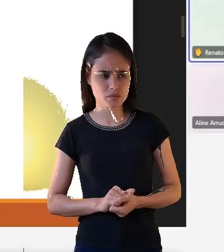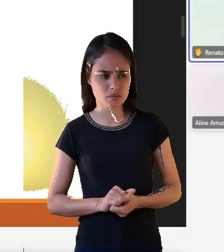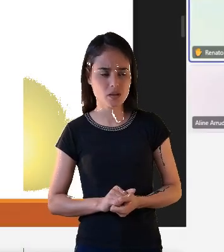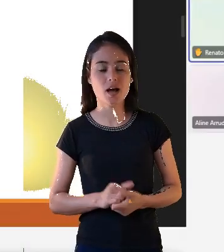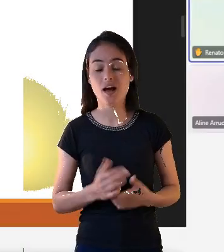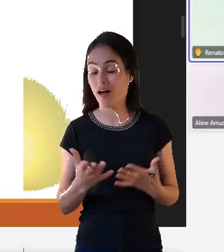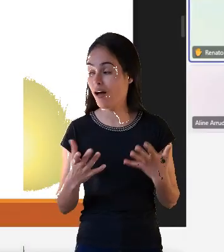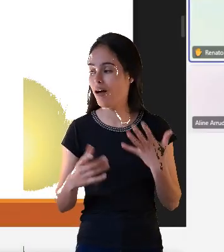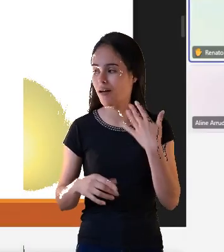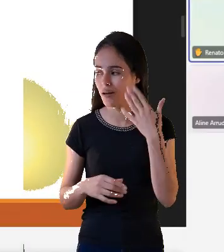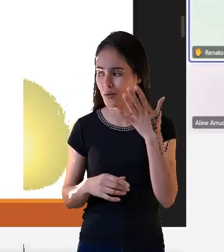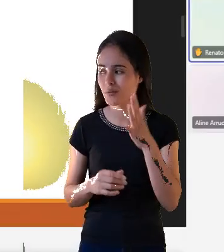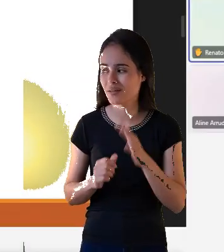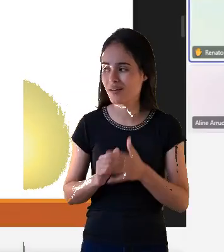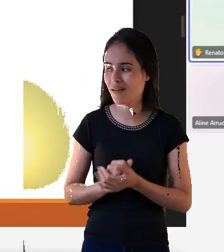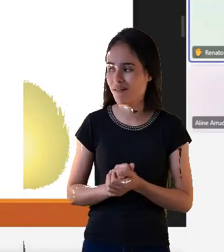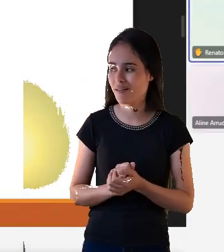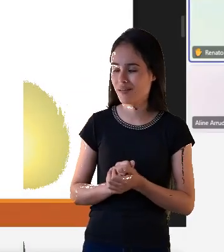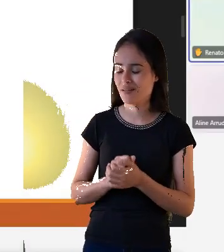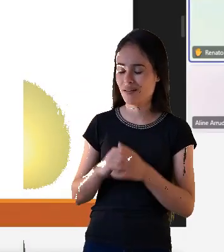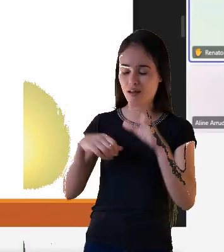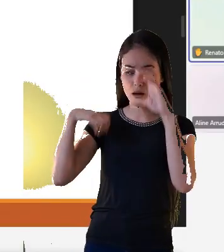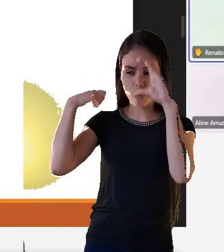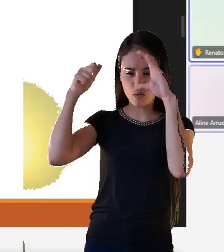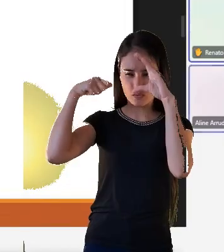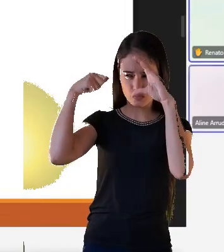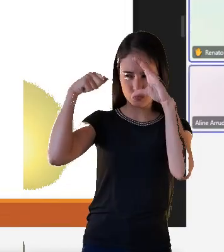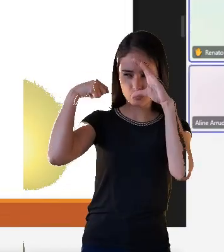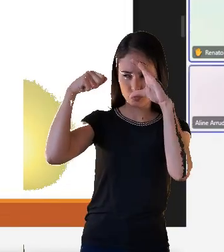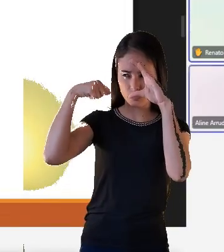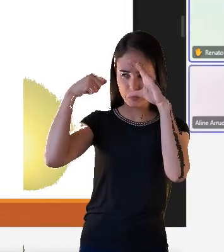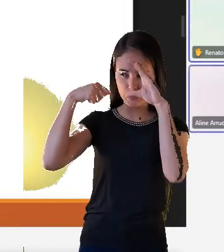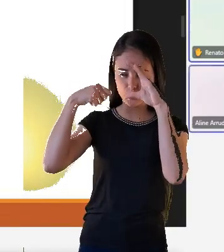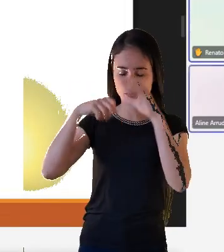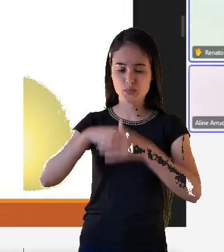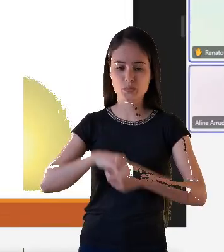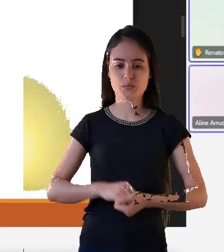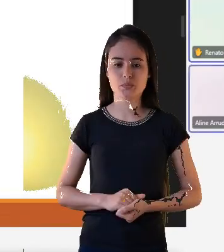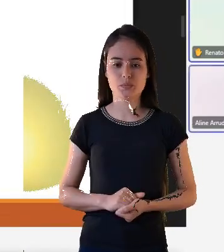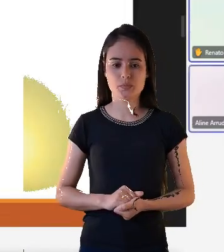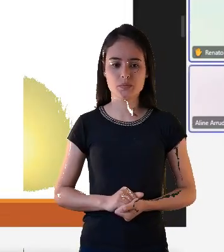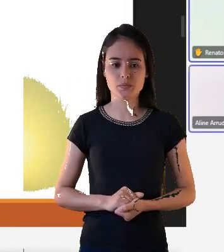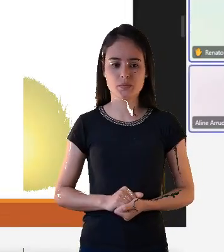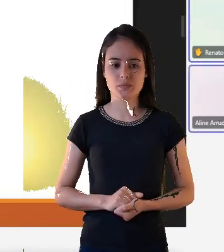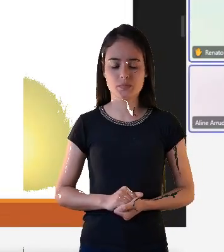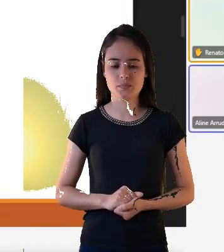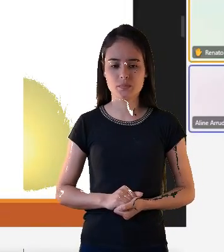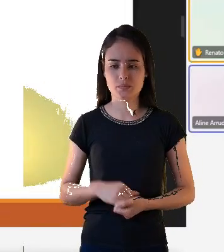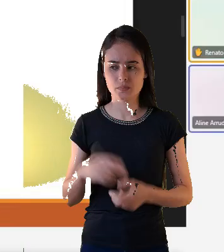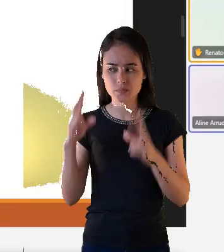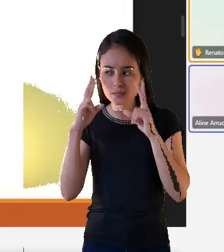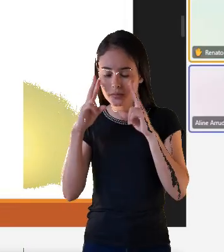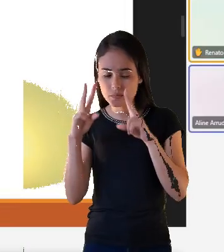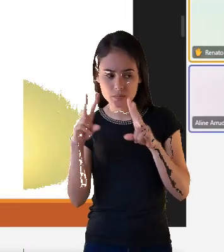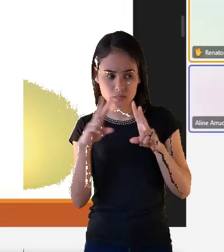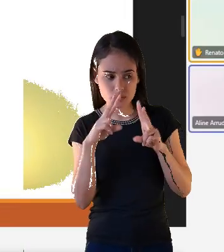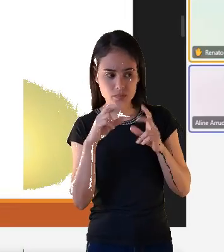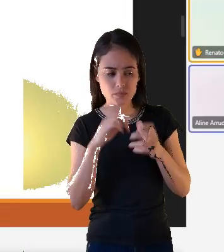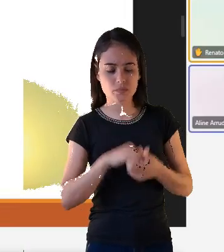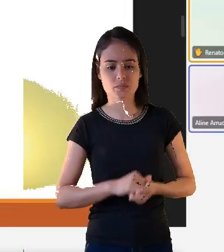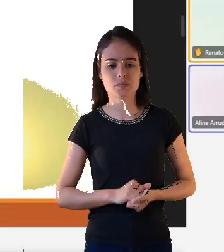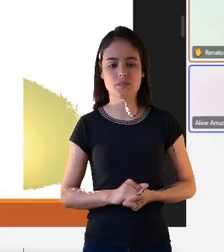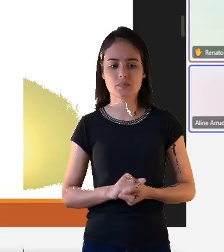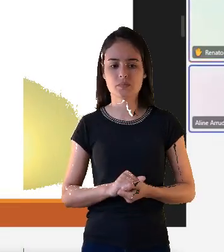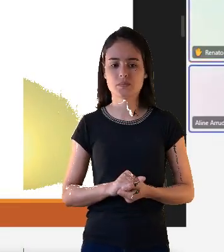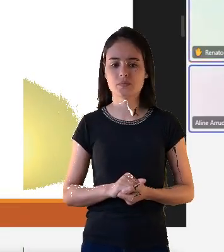gente alternasse a sala, o Paulo vai botar uma tela de Mas eu acho transição. que dá tempo, Lelo, que tem 40 minutos só essa.